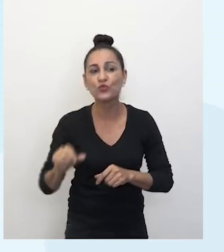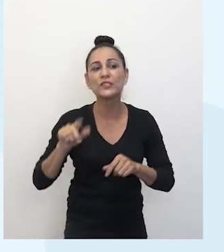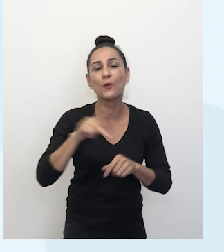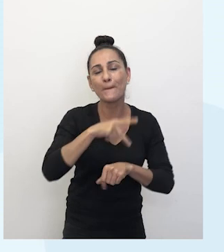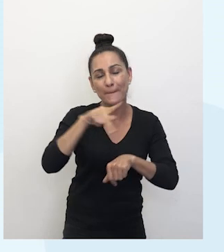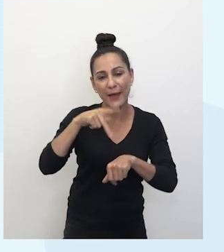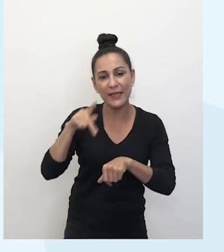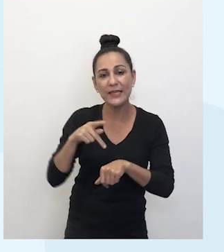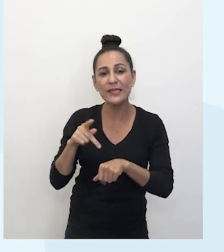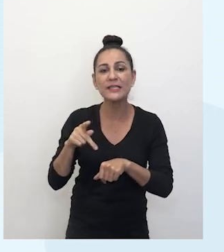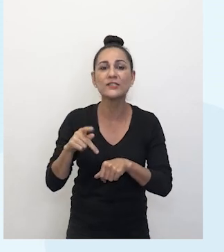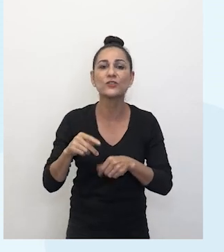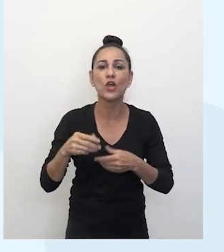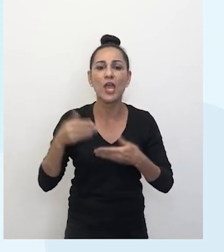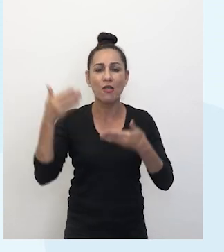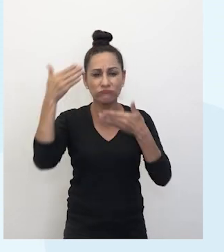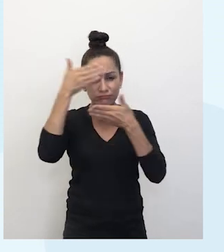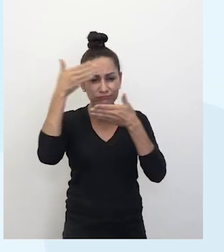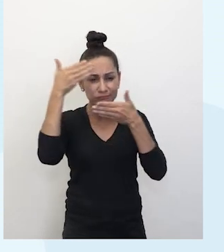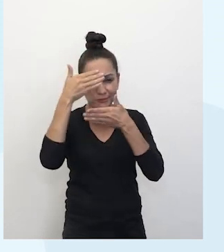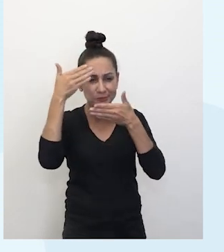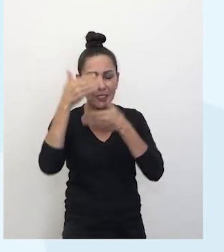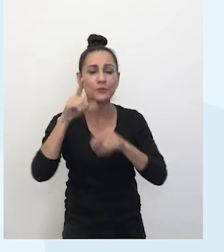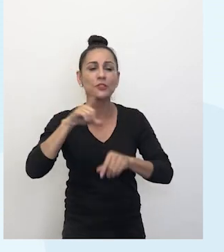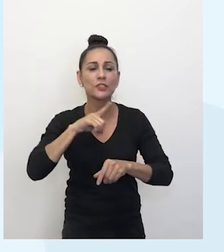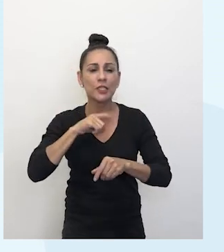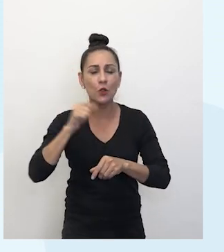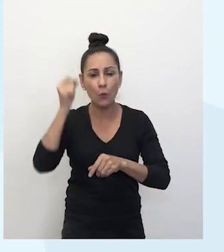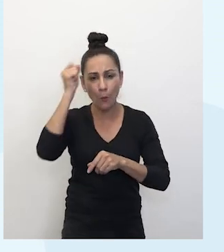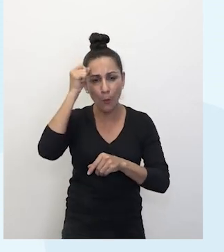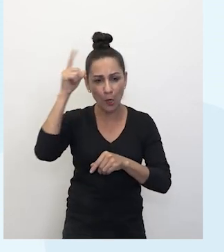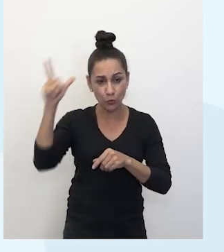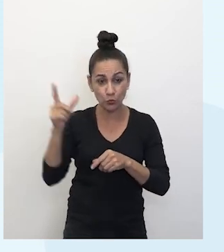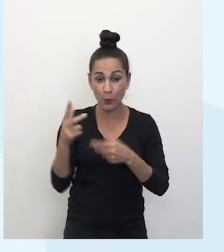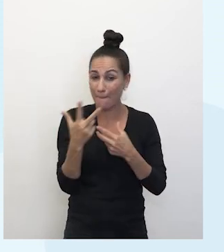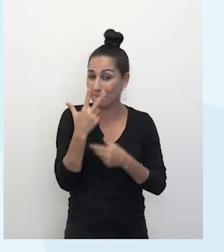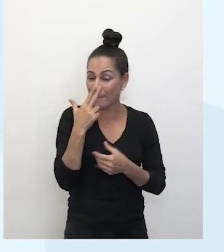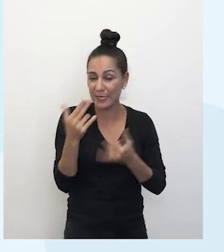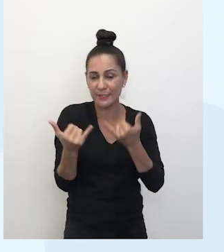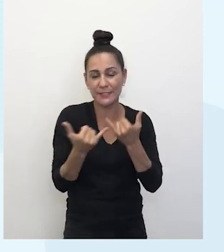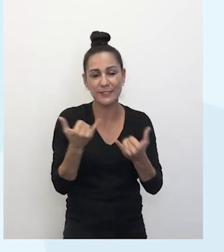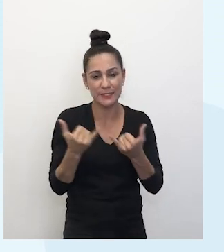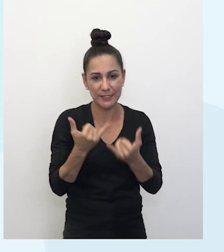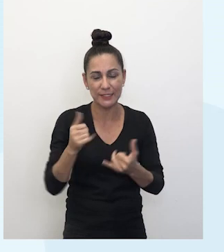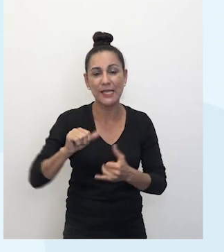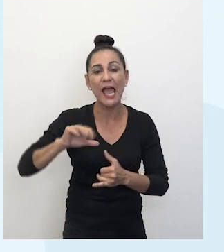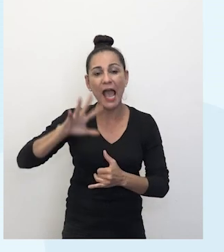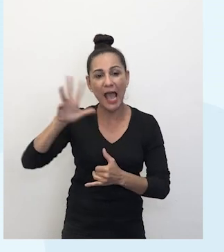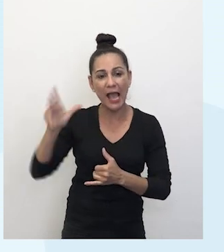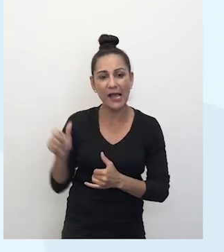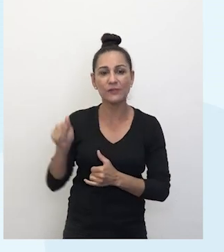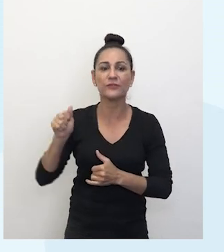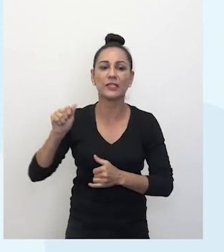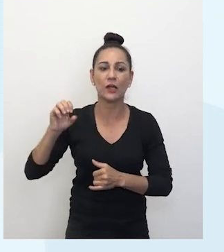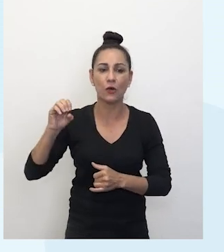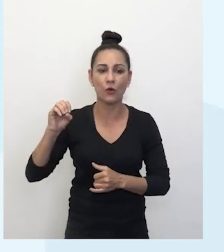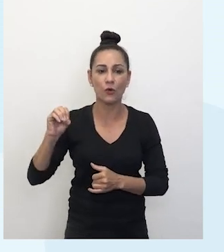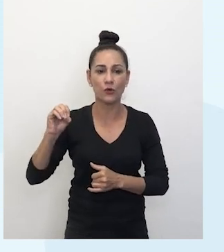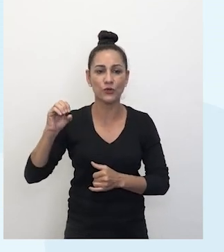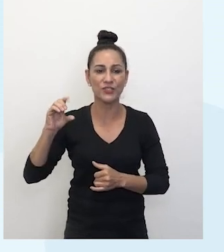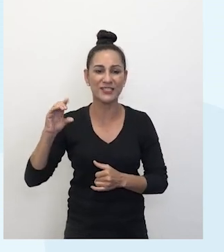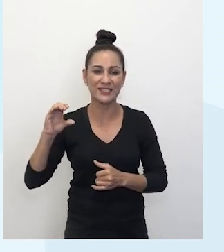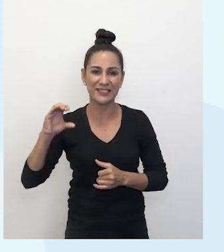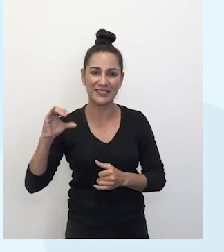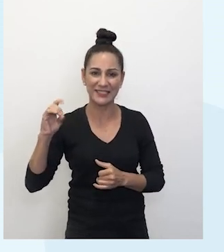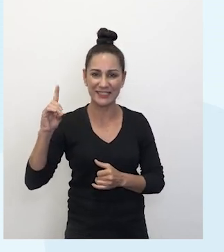né de islâmicos né E todos tem aqui uma cultura bem parecida né África ocidental está aí no